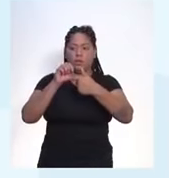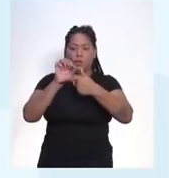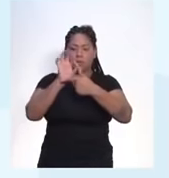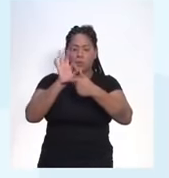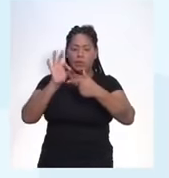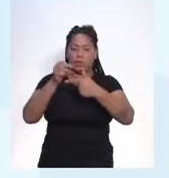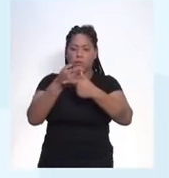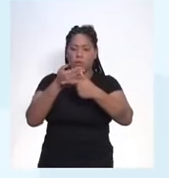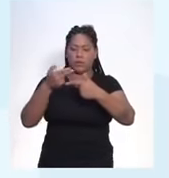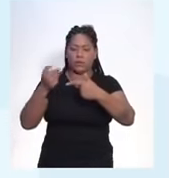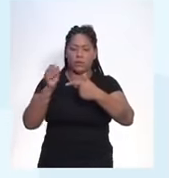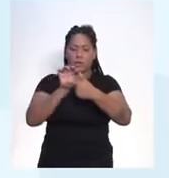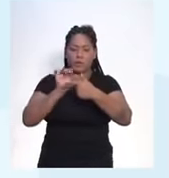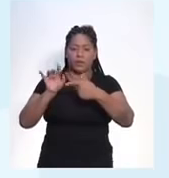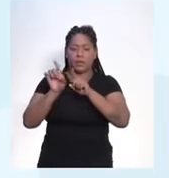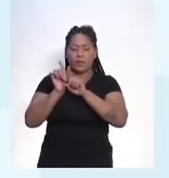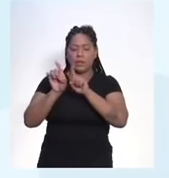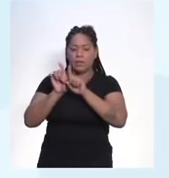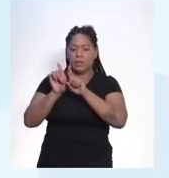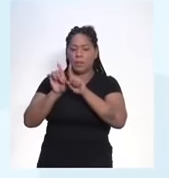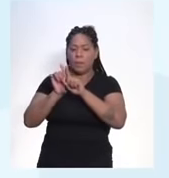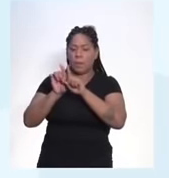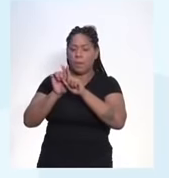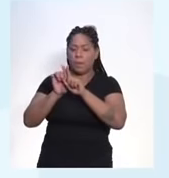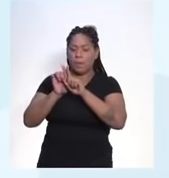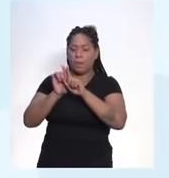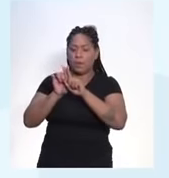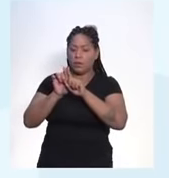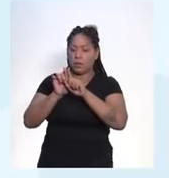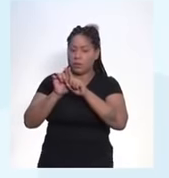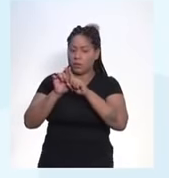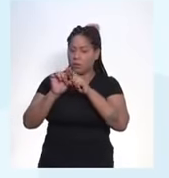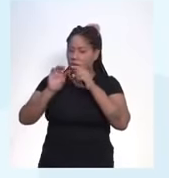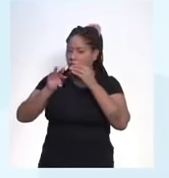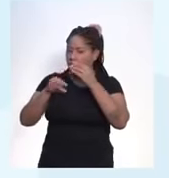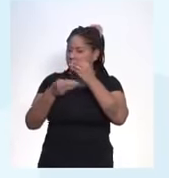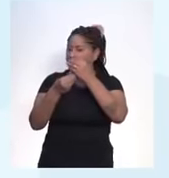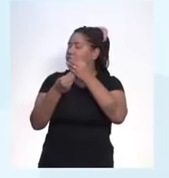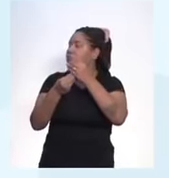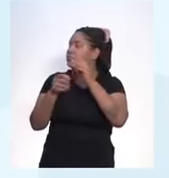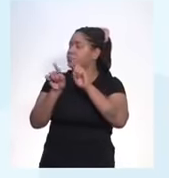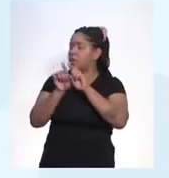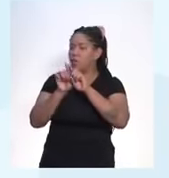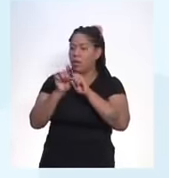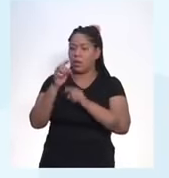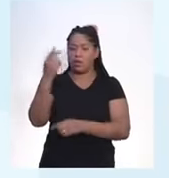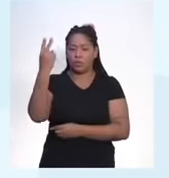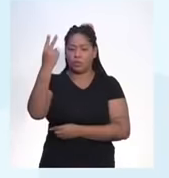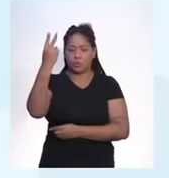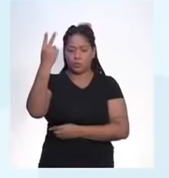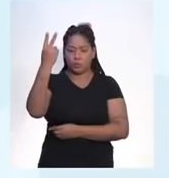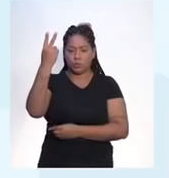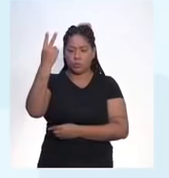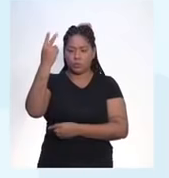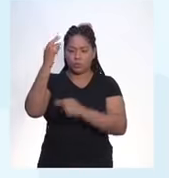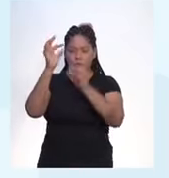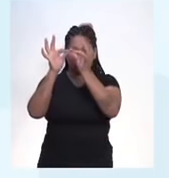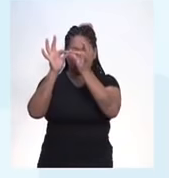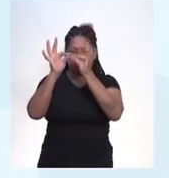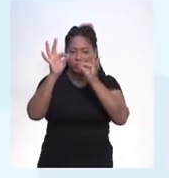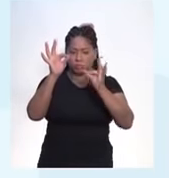Então eu quero que você subtraia uma unidade da abscissa e adiciona duas unidades da é